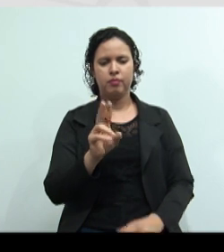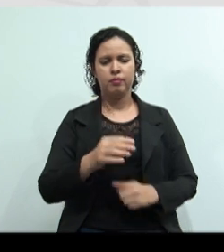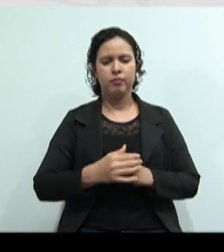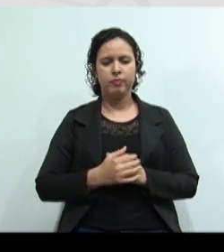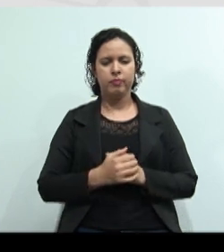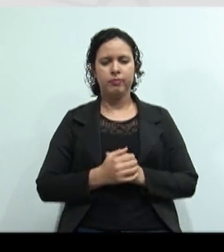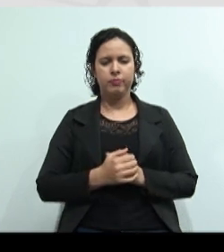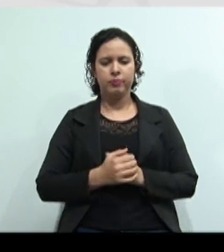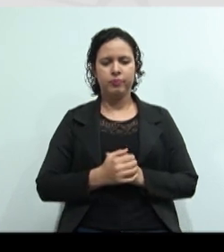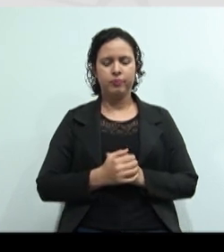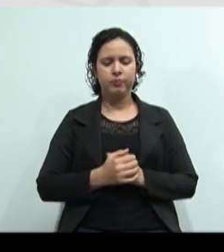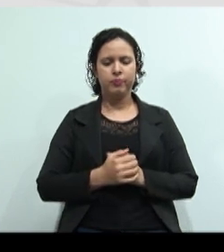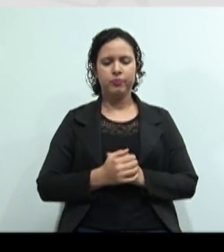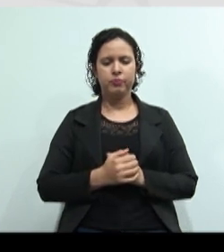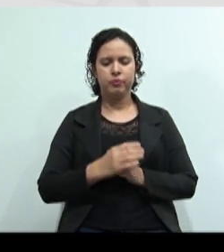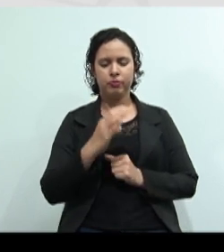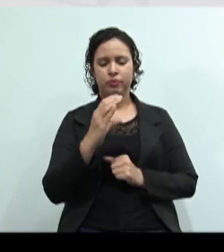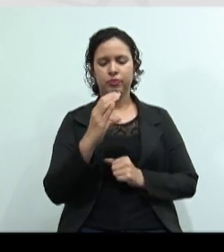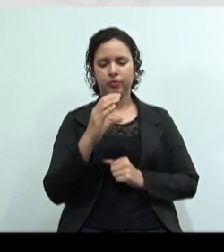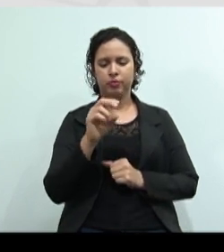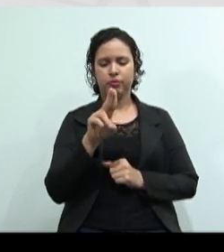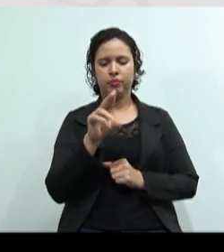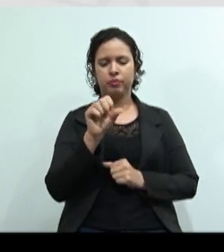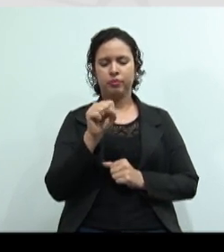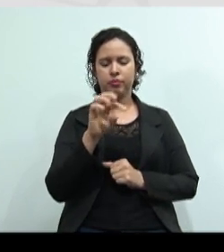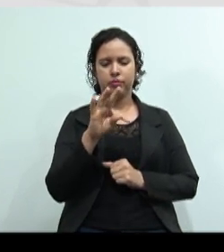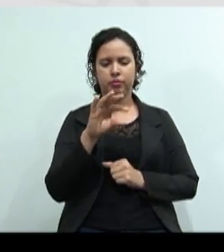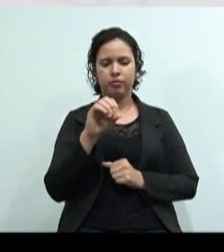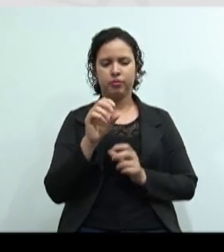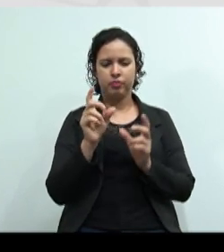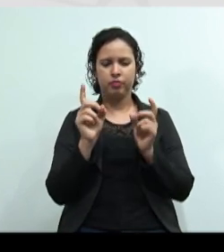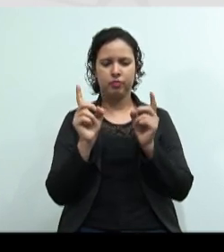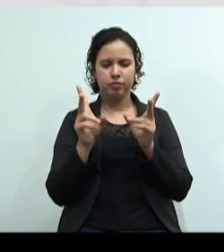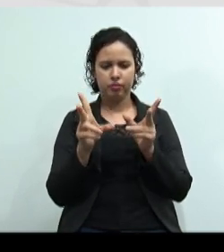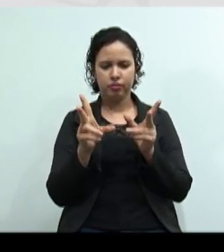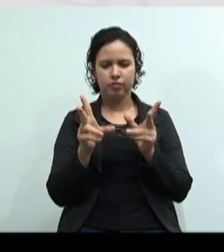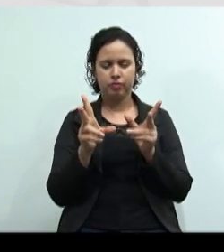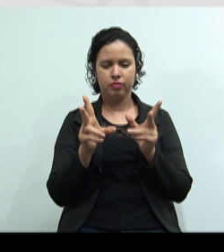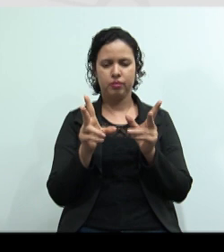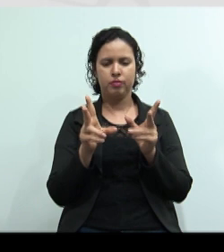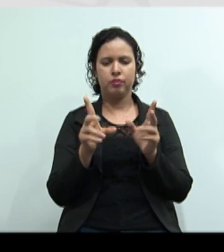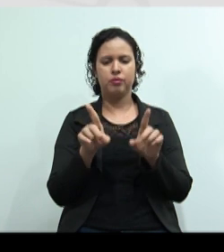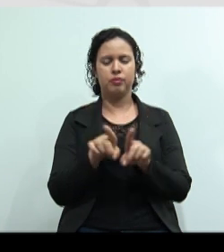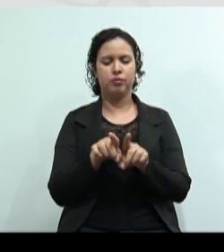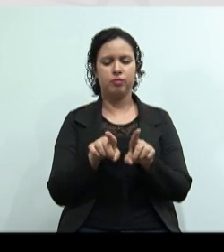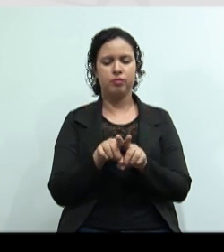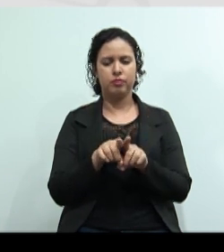custo da mercadoria vendida, 410, estoque final,